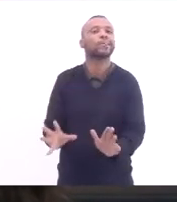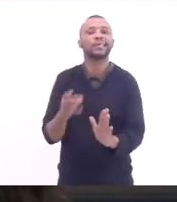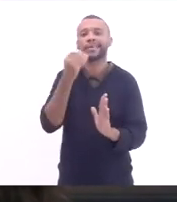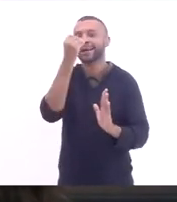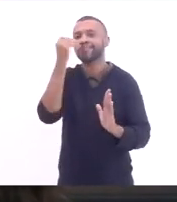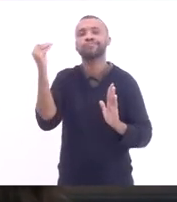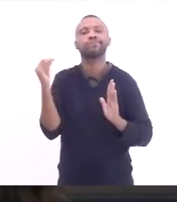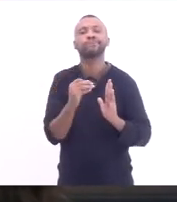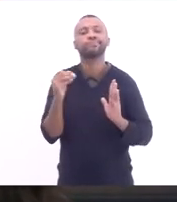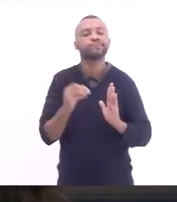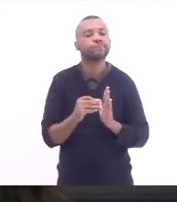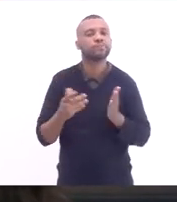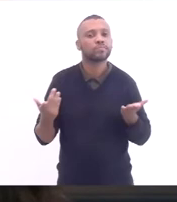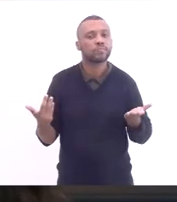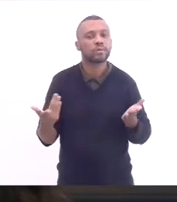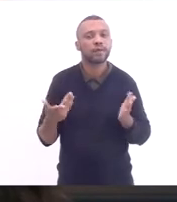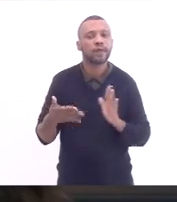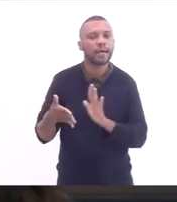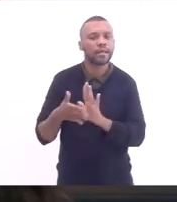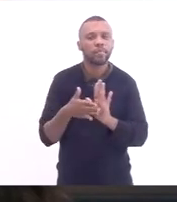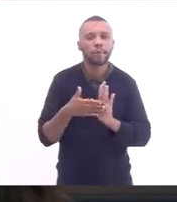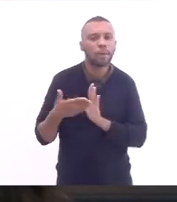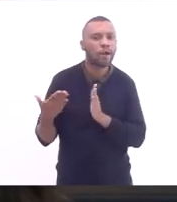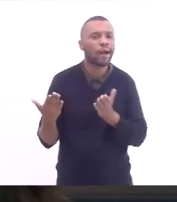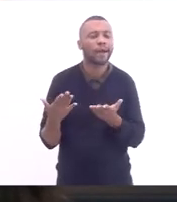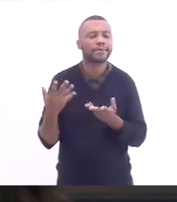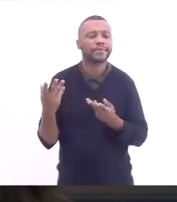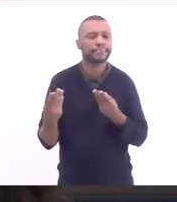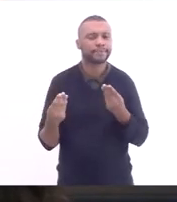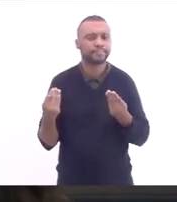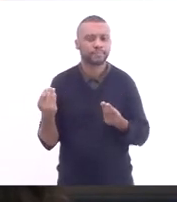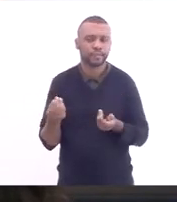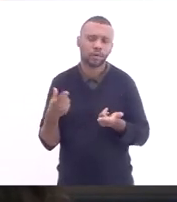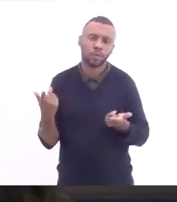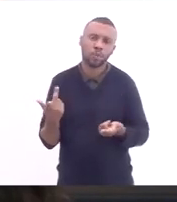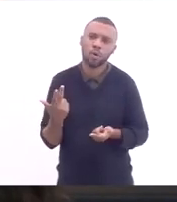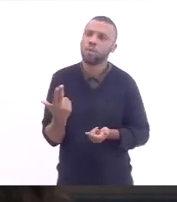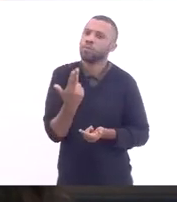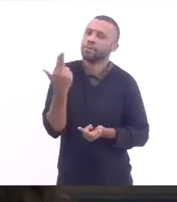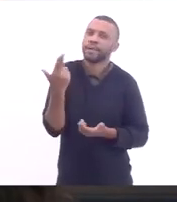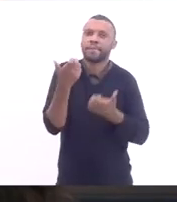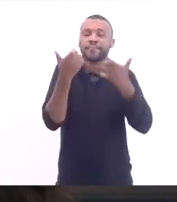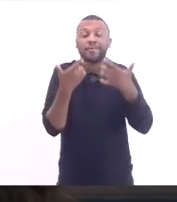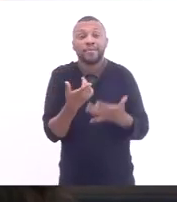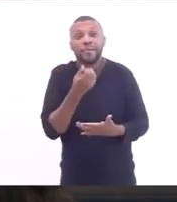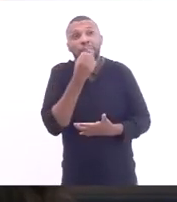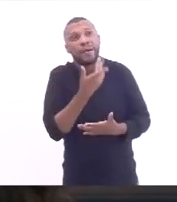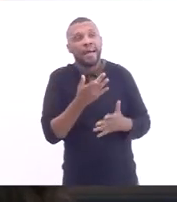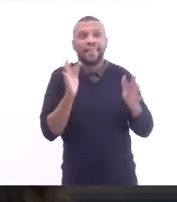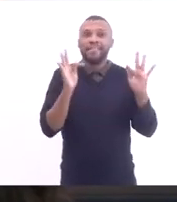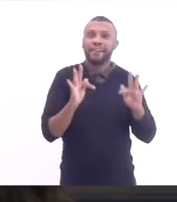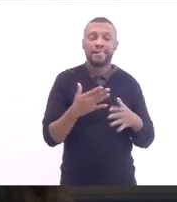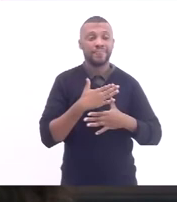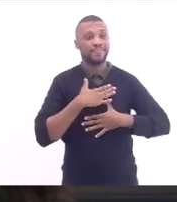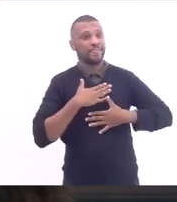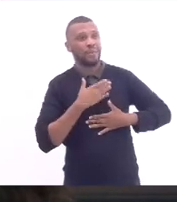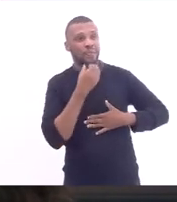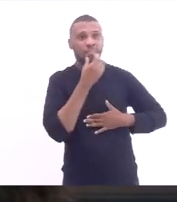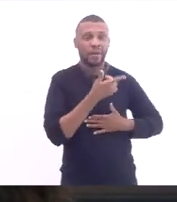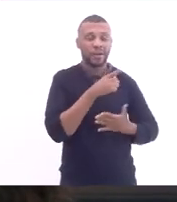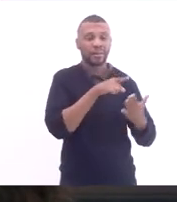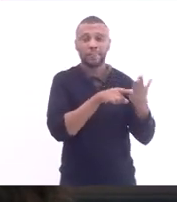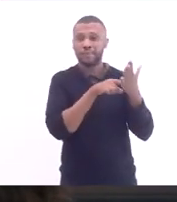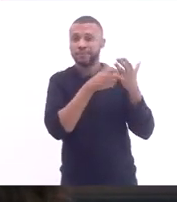emenda, entendeu? Foi rejeitada essa emenda. Então, a gente não pode dizer que está satisfeito de forma alguma com isso que está sendo